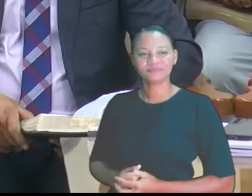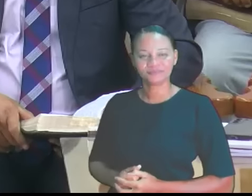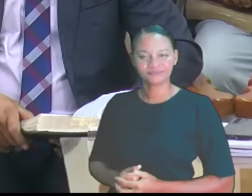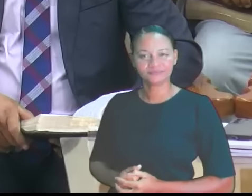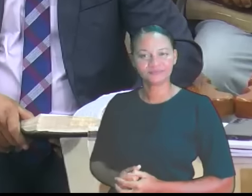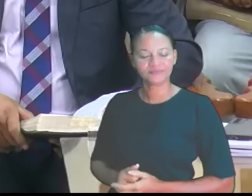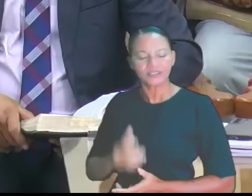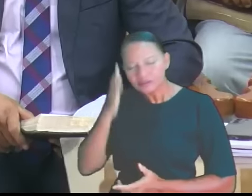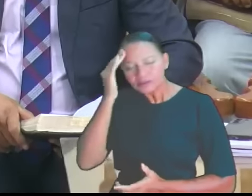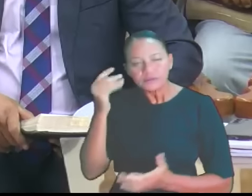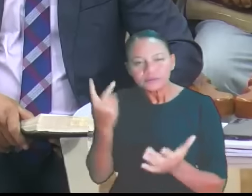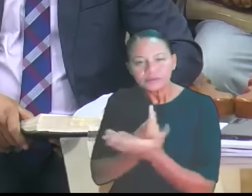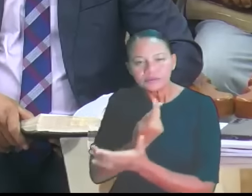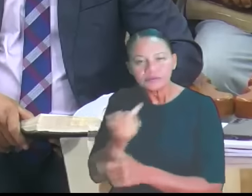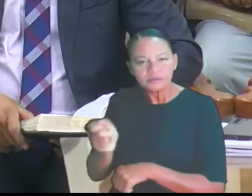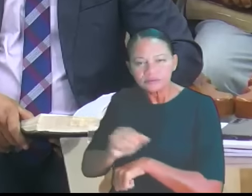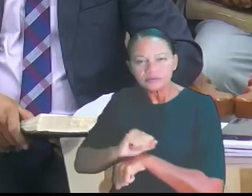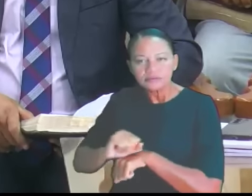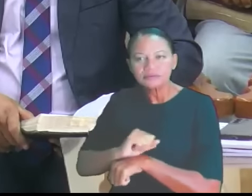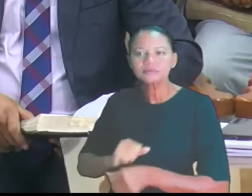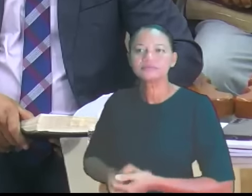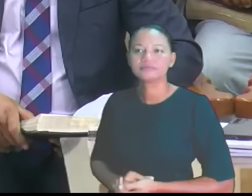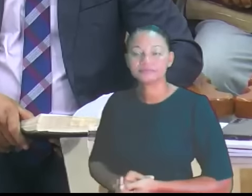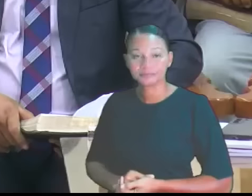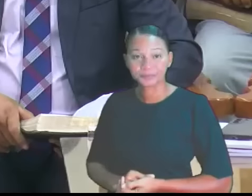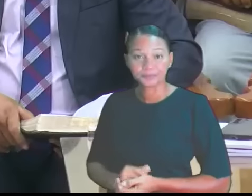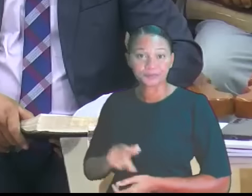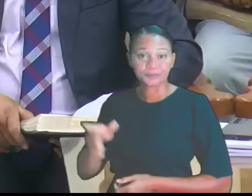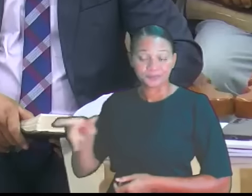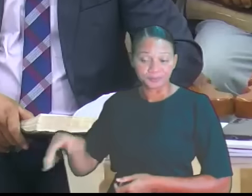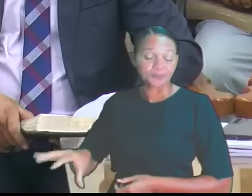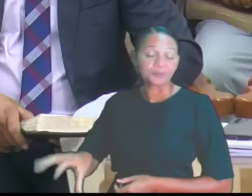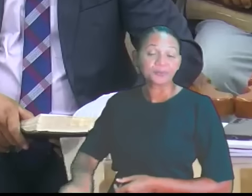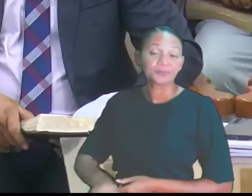Sabe o que Abraão fez? Pegou o jumento, botou a lenha,